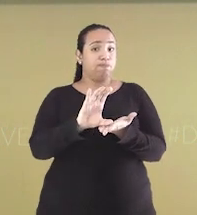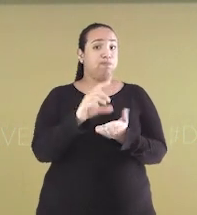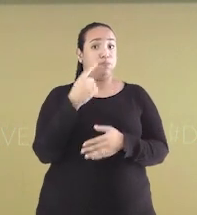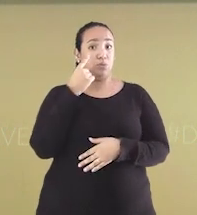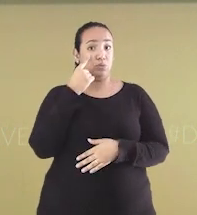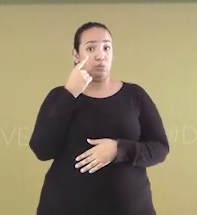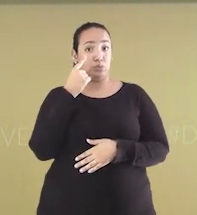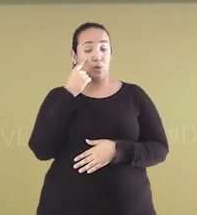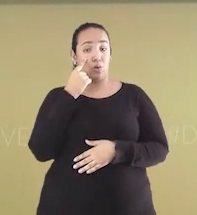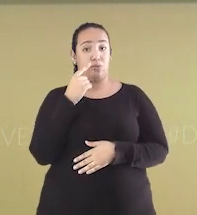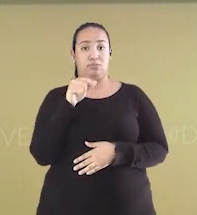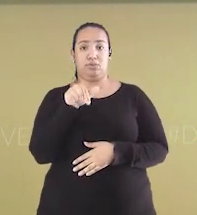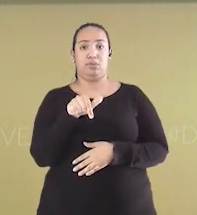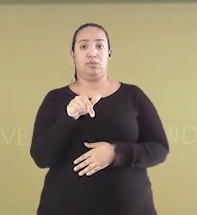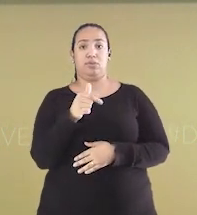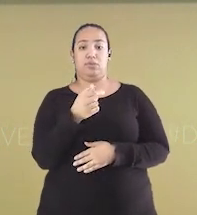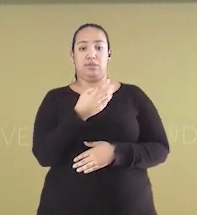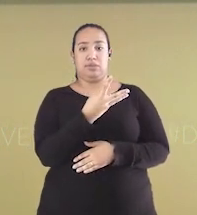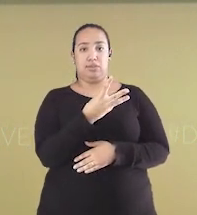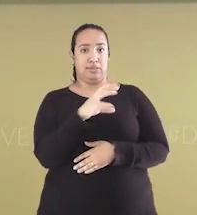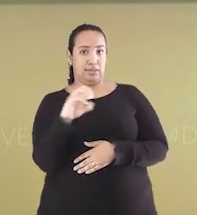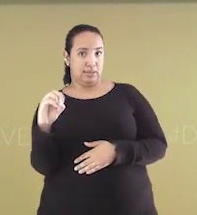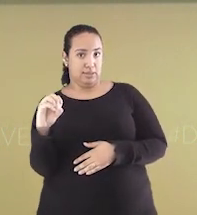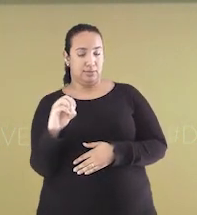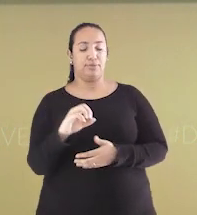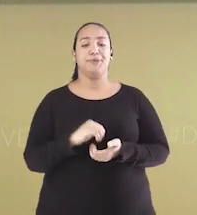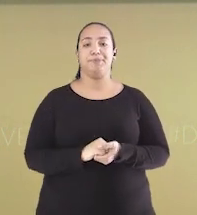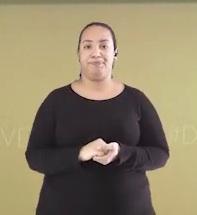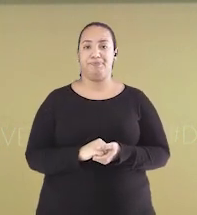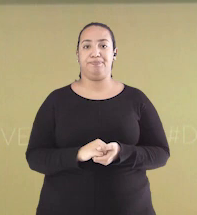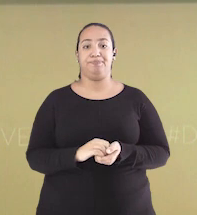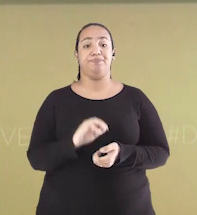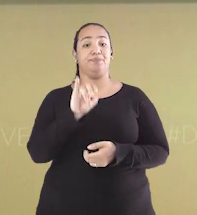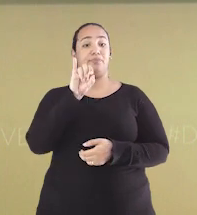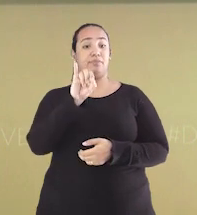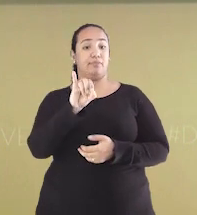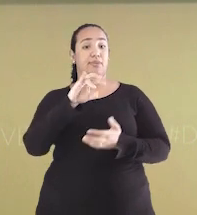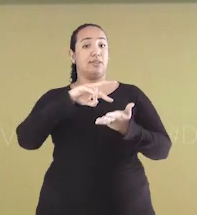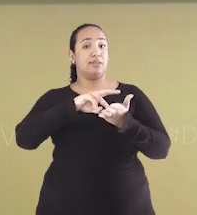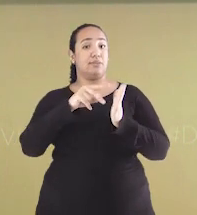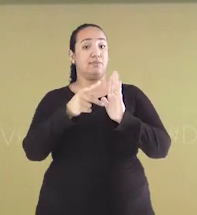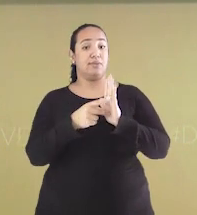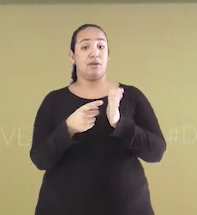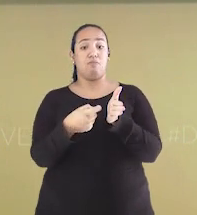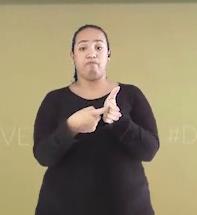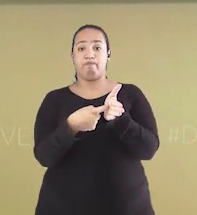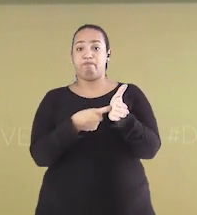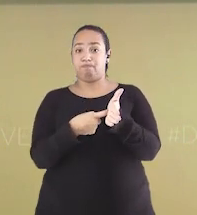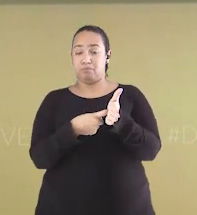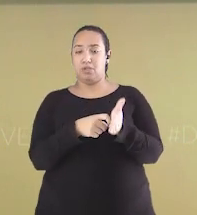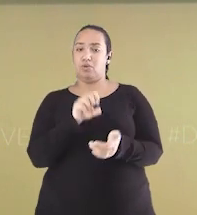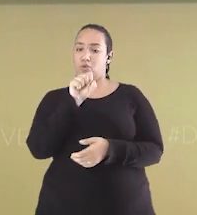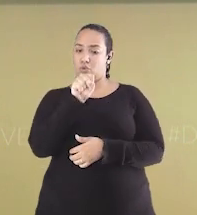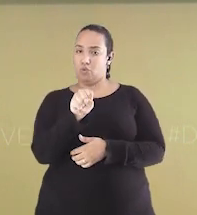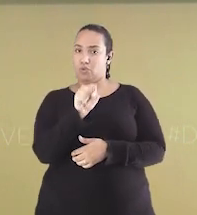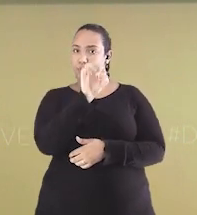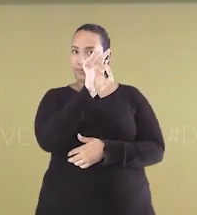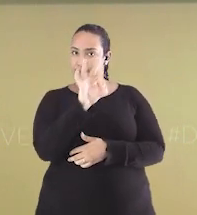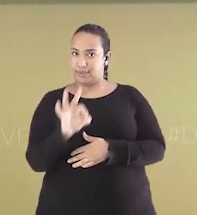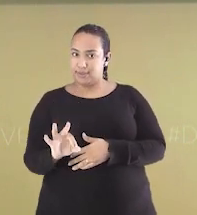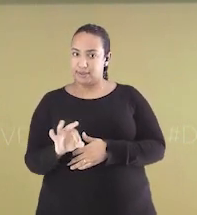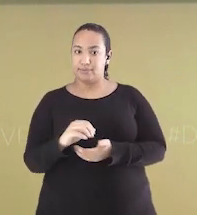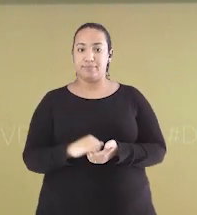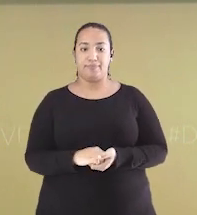é o valor que está na conta, o saldo, que é igual a 300. O I é a taxa, que é 8% ao